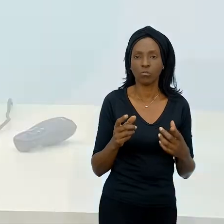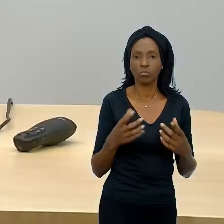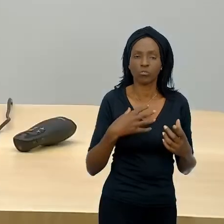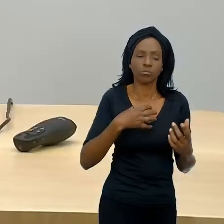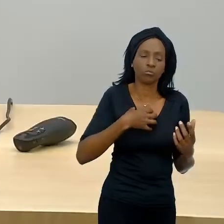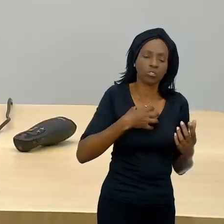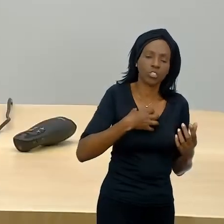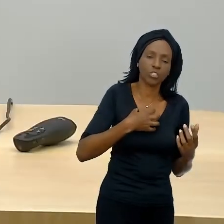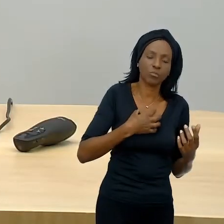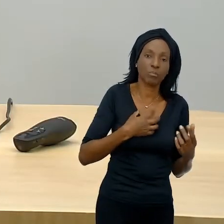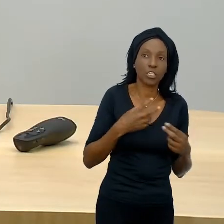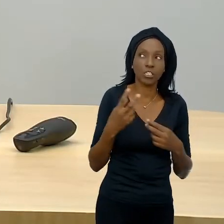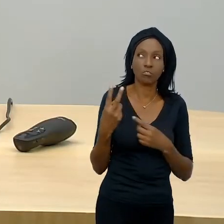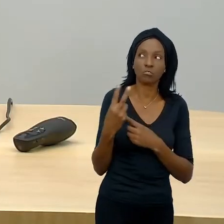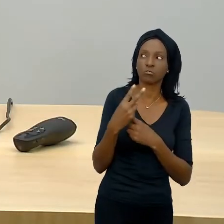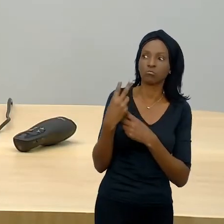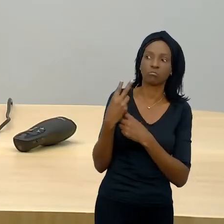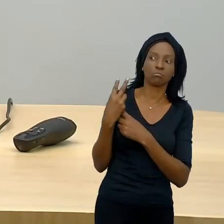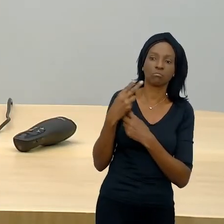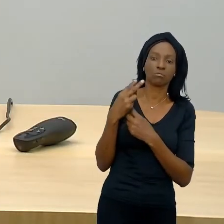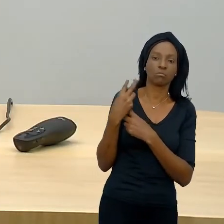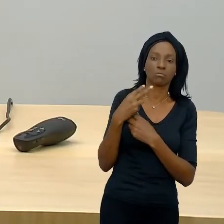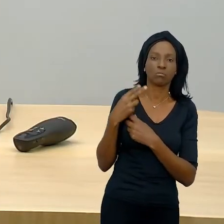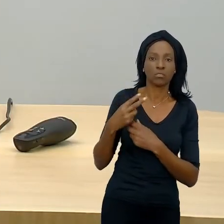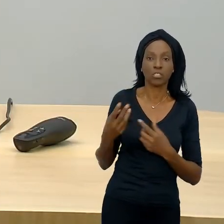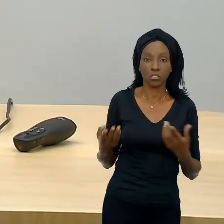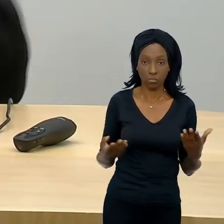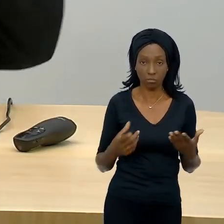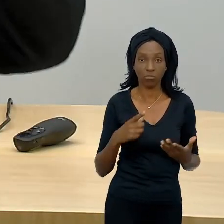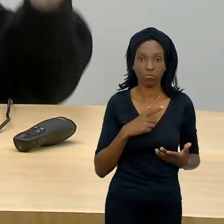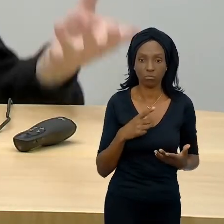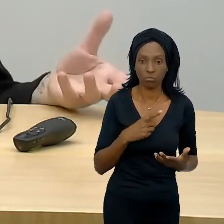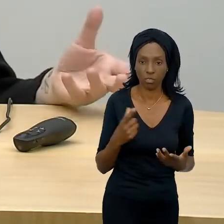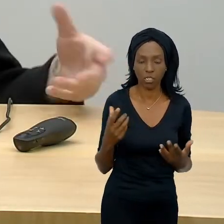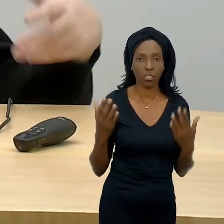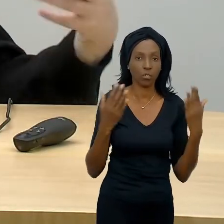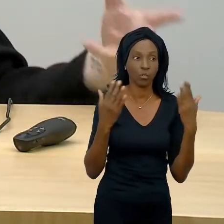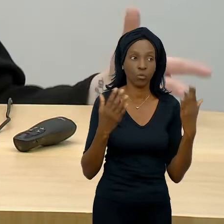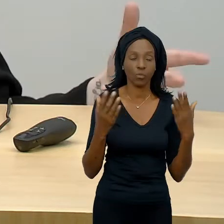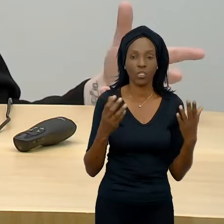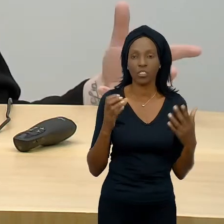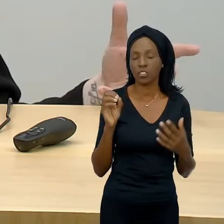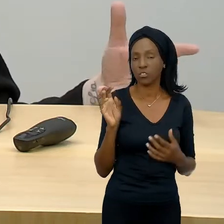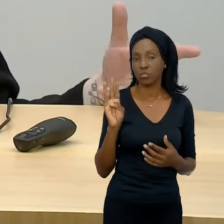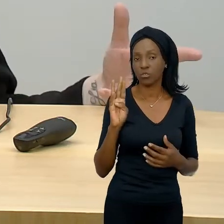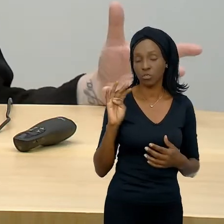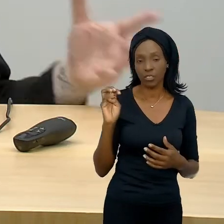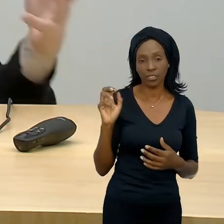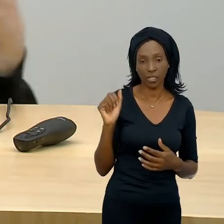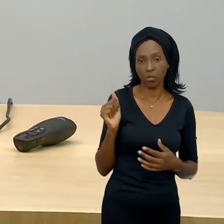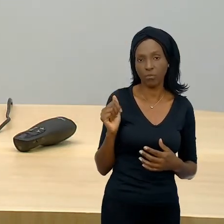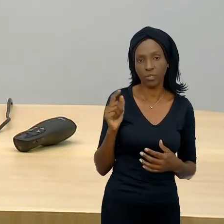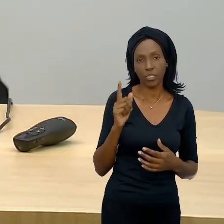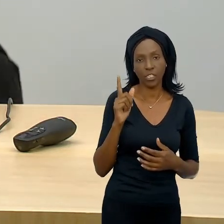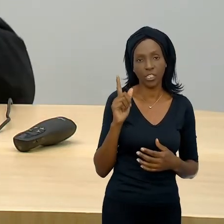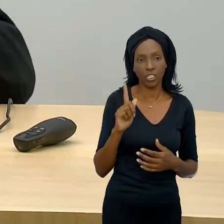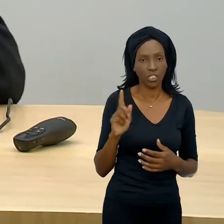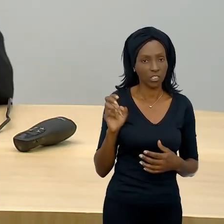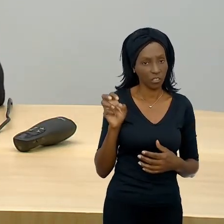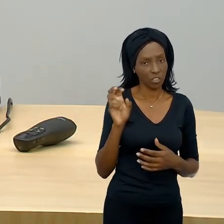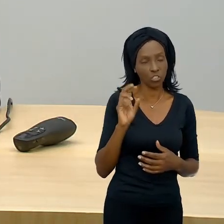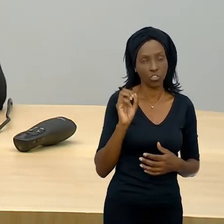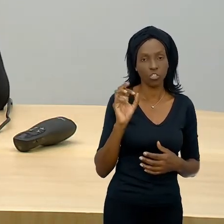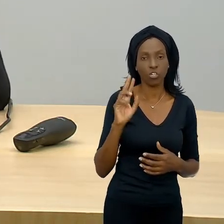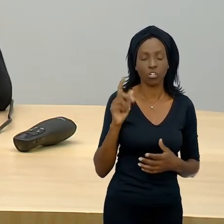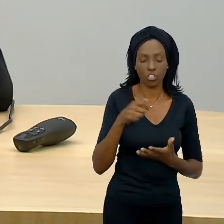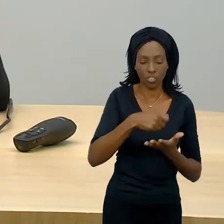sentimento de sermos vigiados e monitorados hoje em dia com essa obra ficcional que o Orwell está escrevendo, mas a